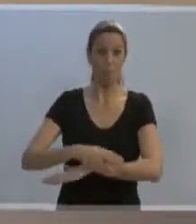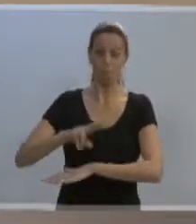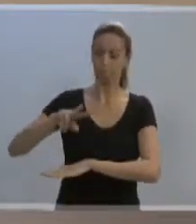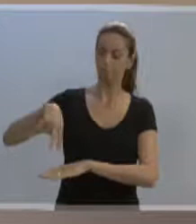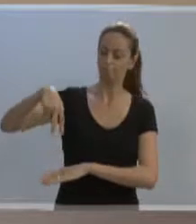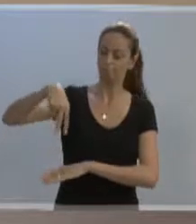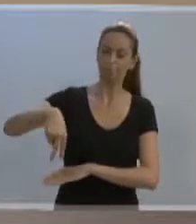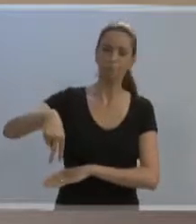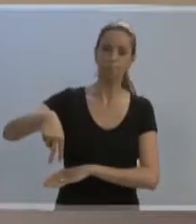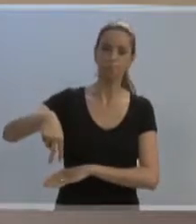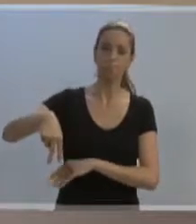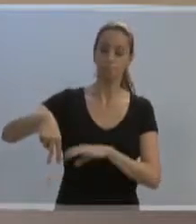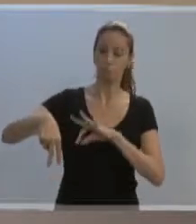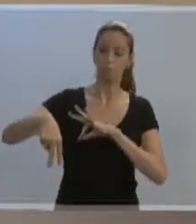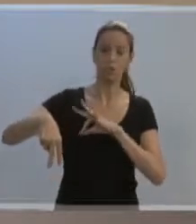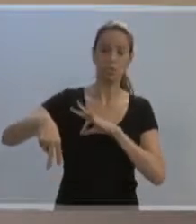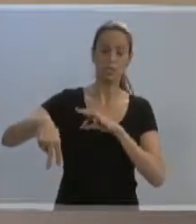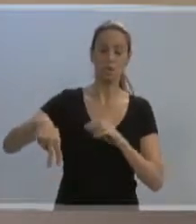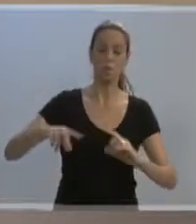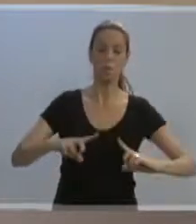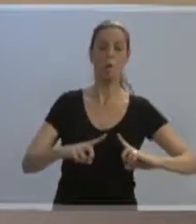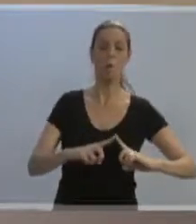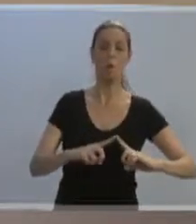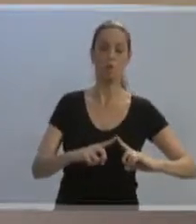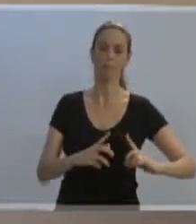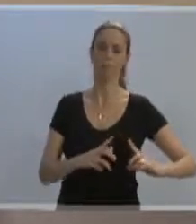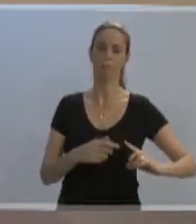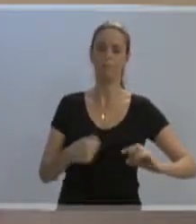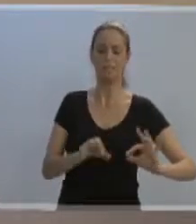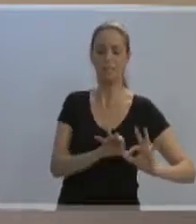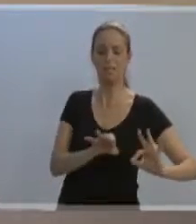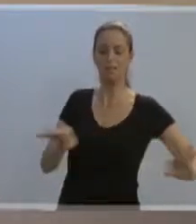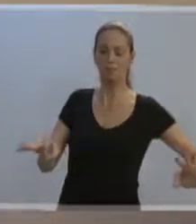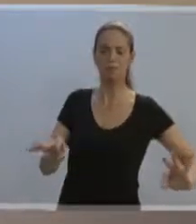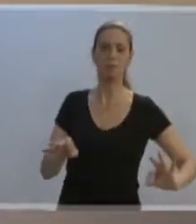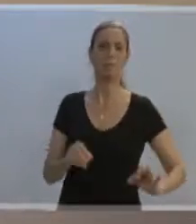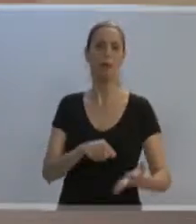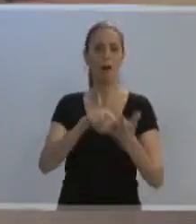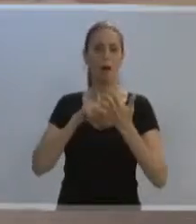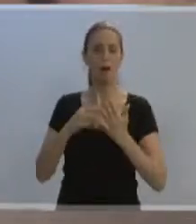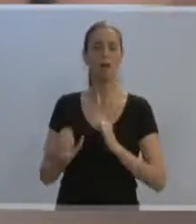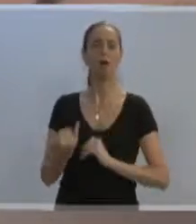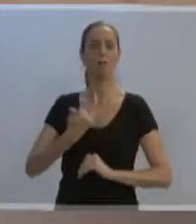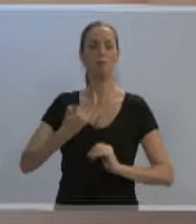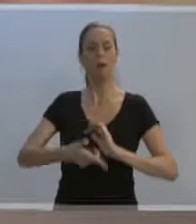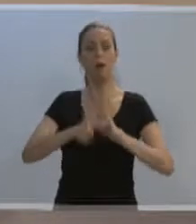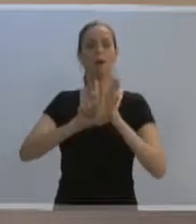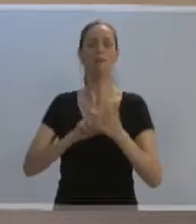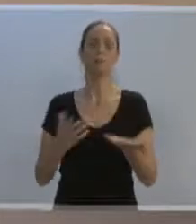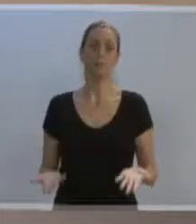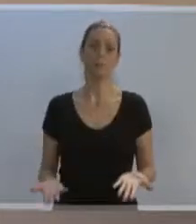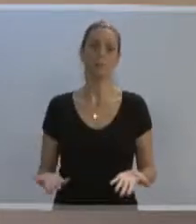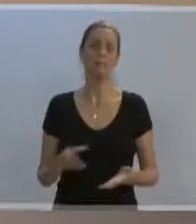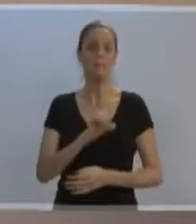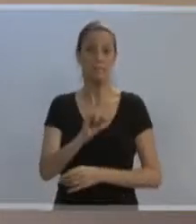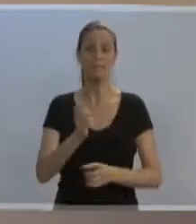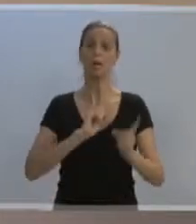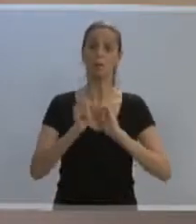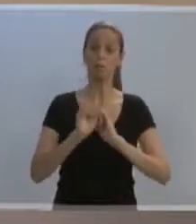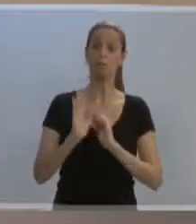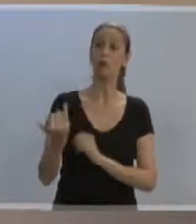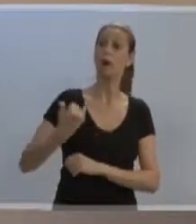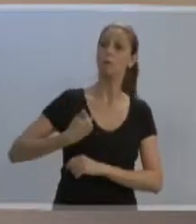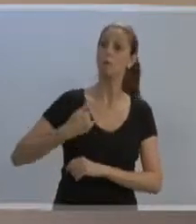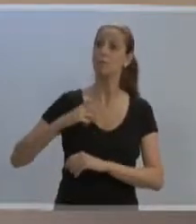rua são paulo por favor joga mais à frente e deixa uma distância que dê para sinalizar se na rodovia tem placa radar há